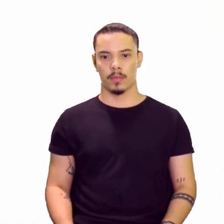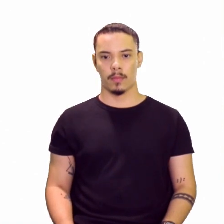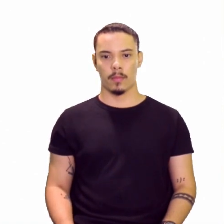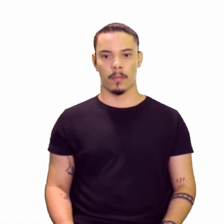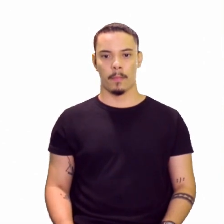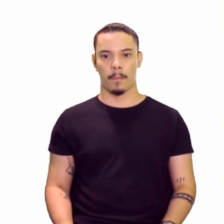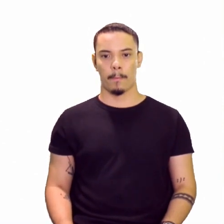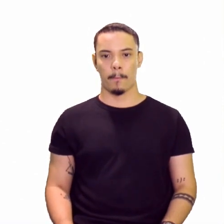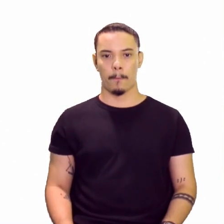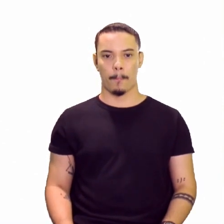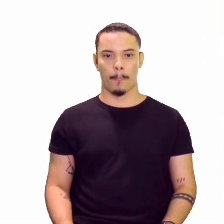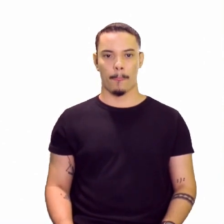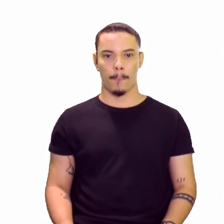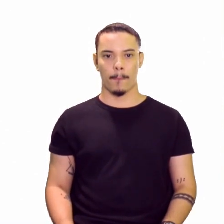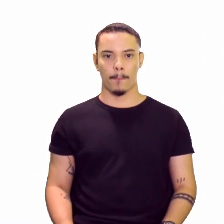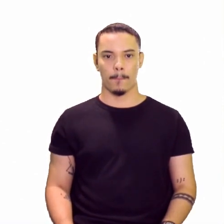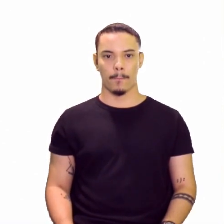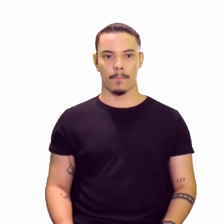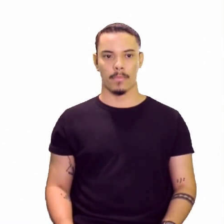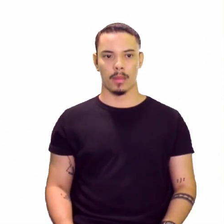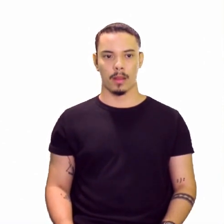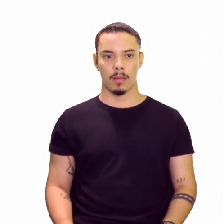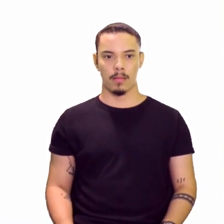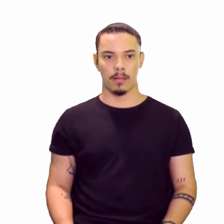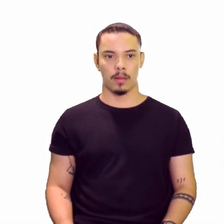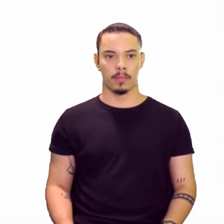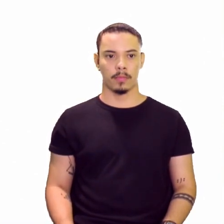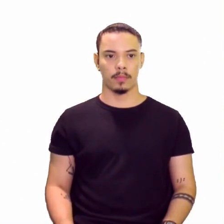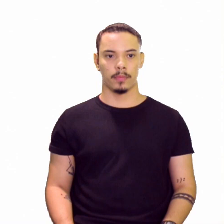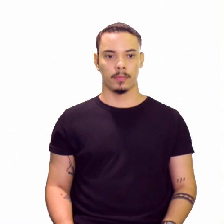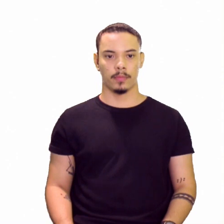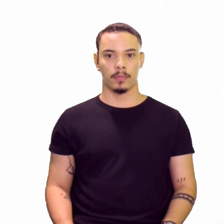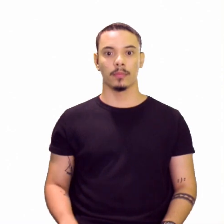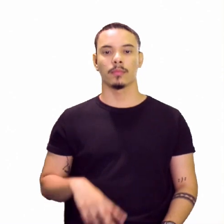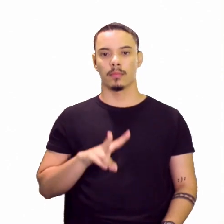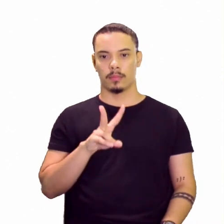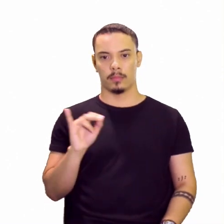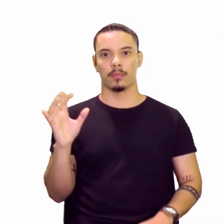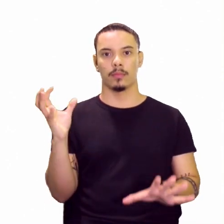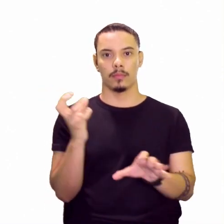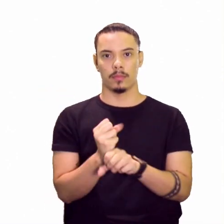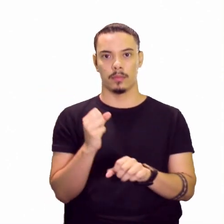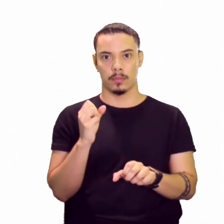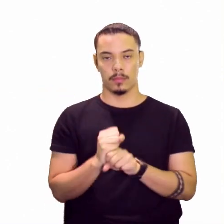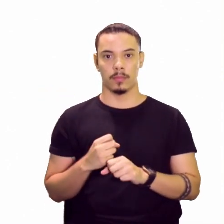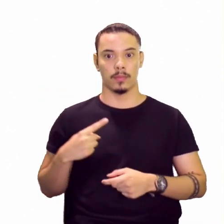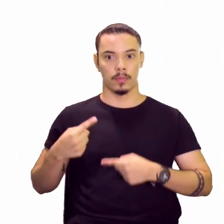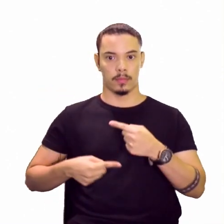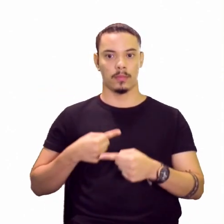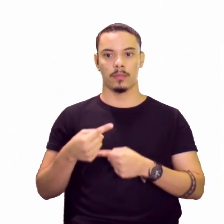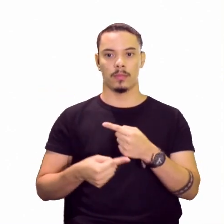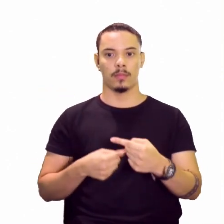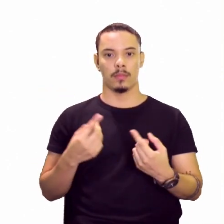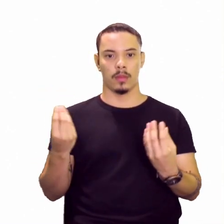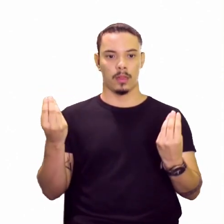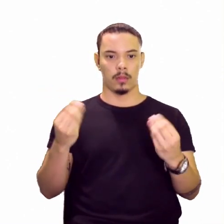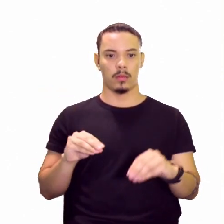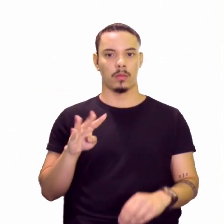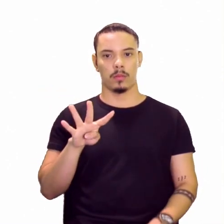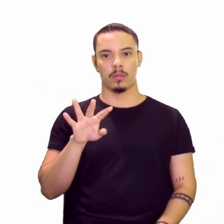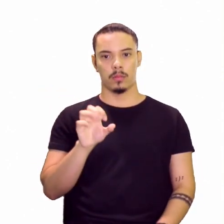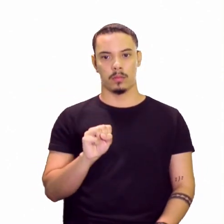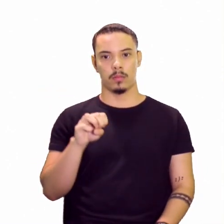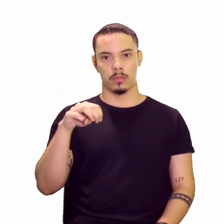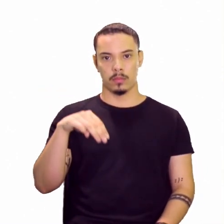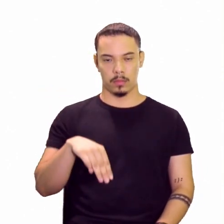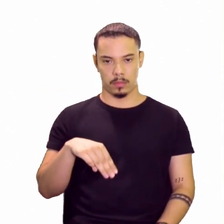a nossa... Sim. Aí soma. A distância percorrida vai ser de 48